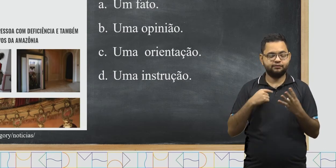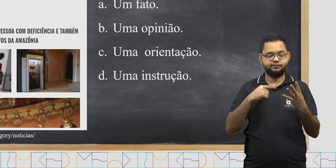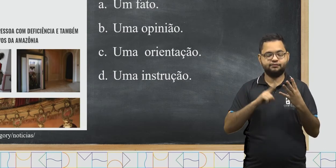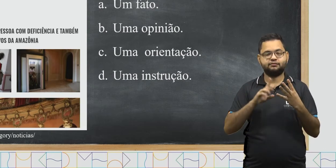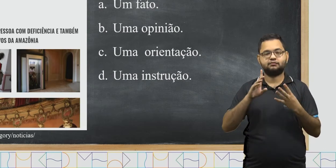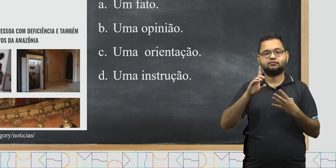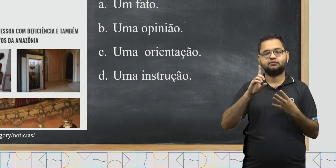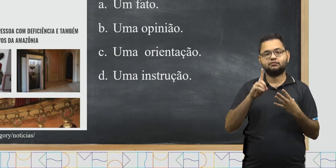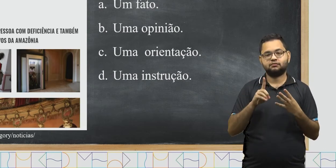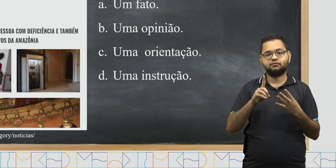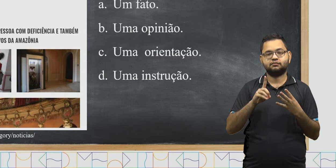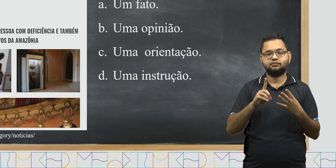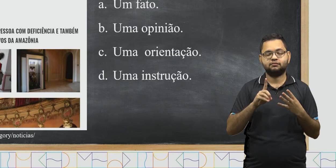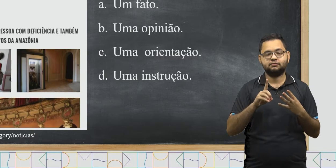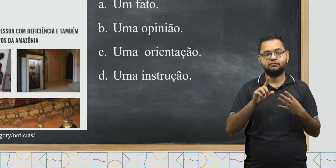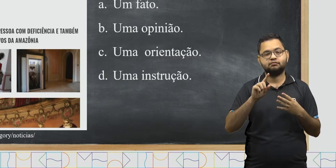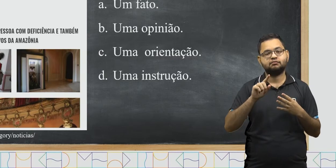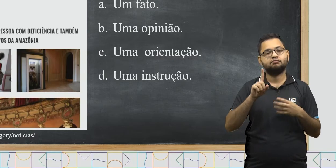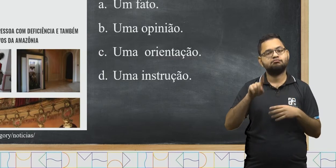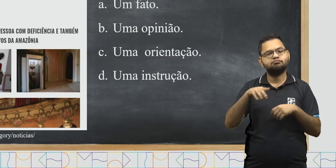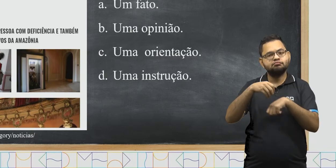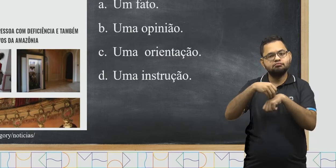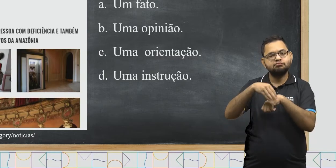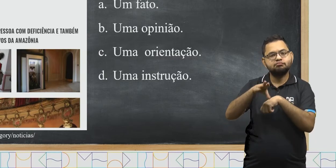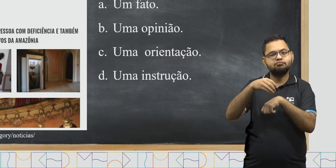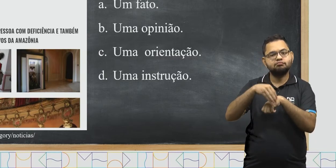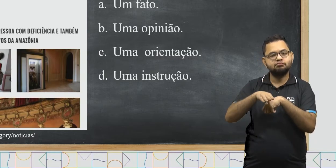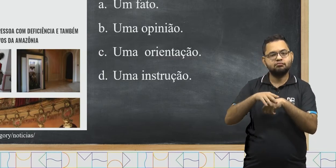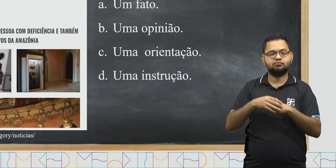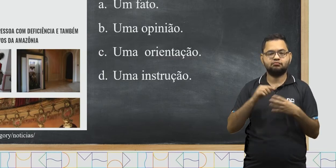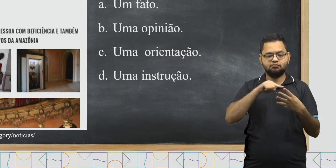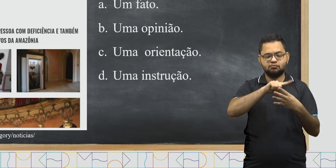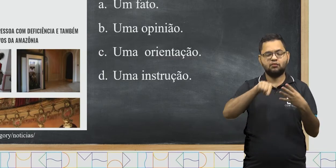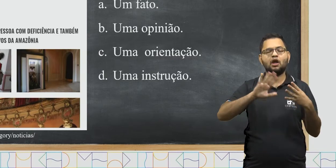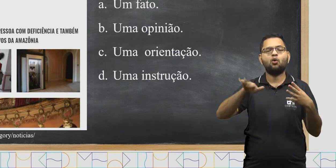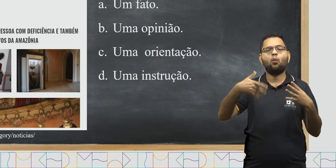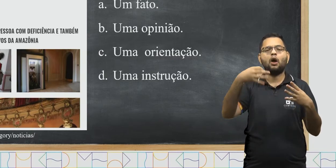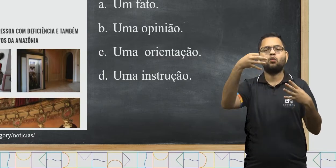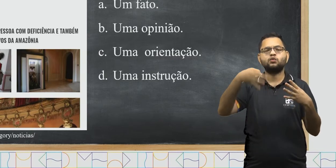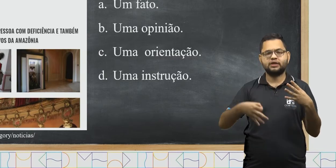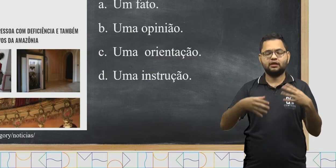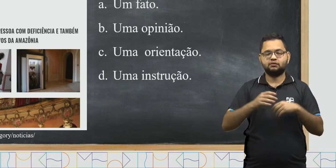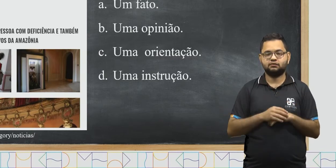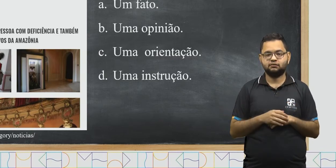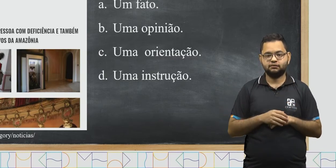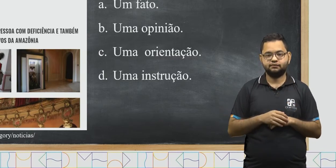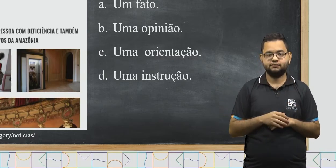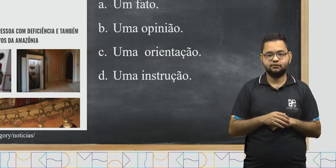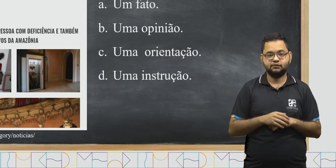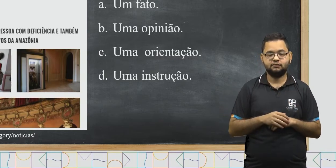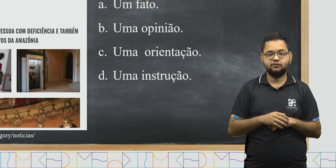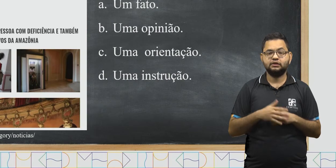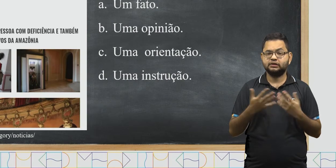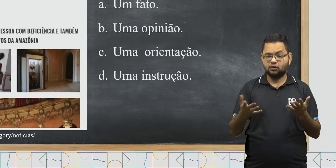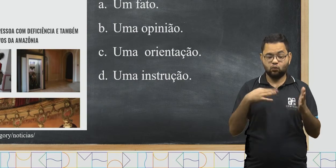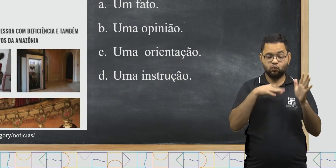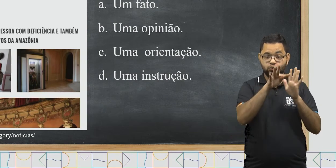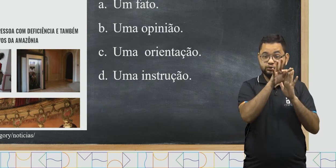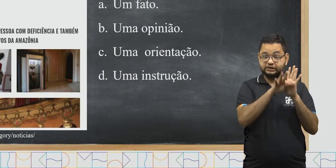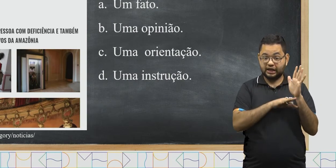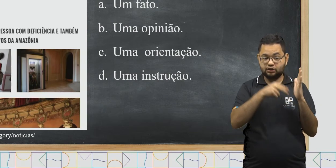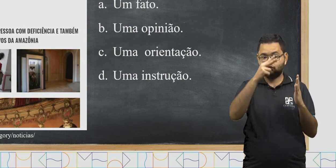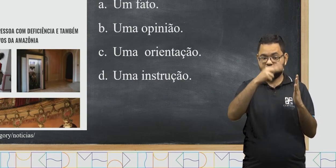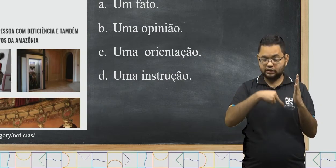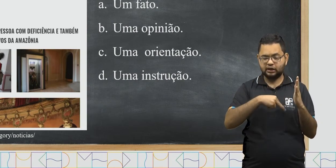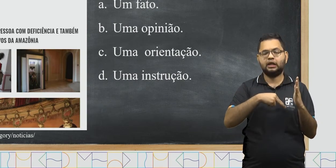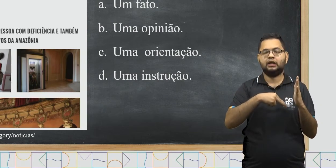uma orientação ou a resposta correta é a letra D, uma instrução. De acordo com o que